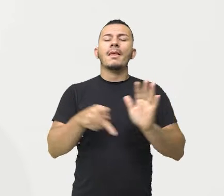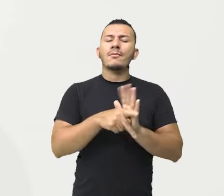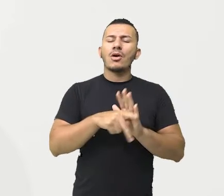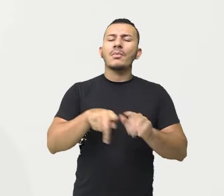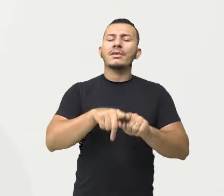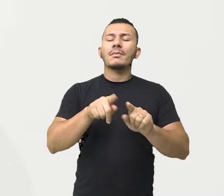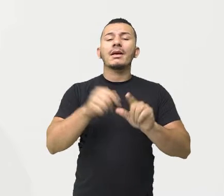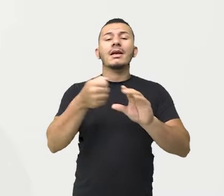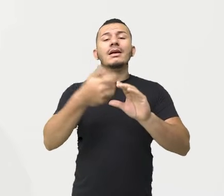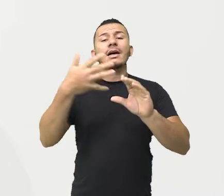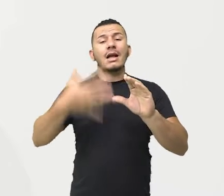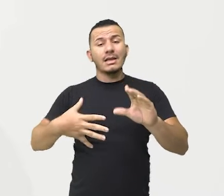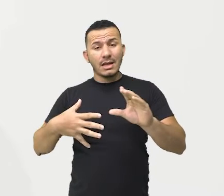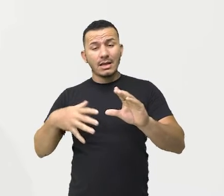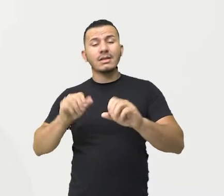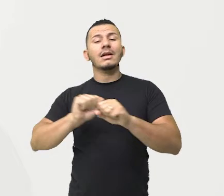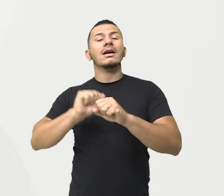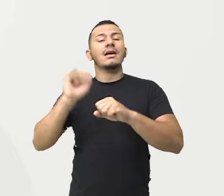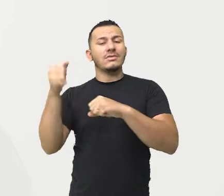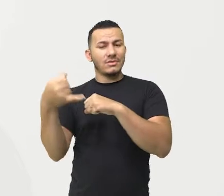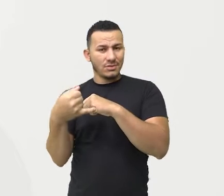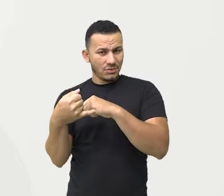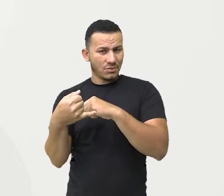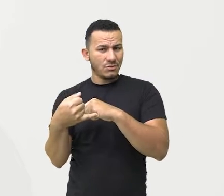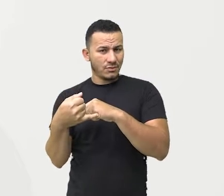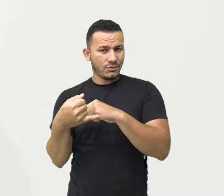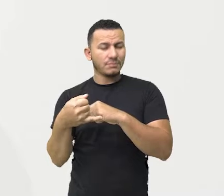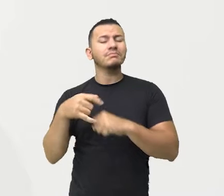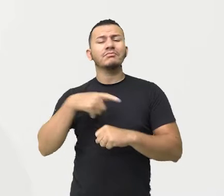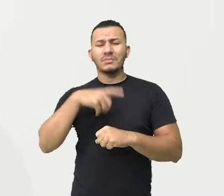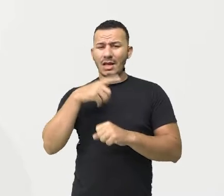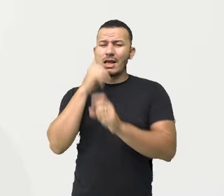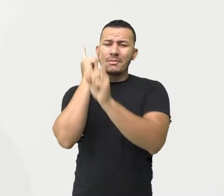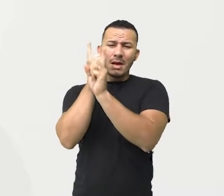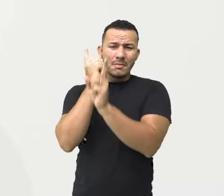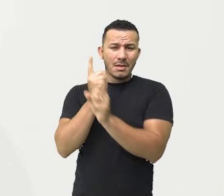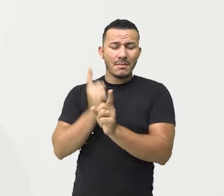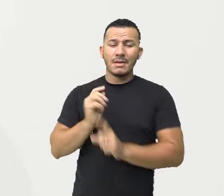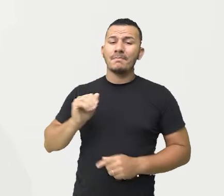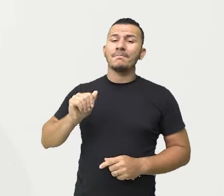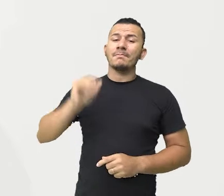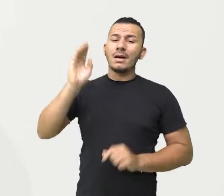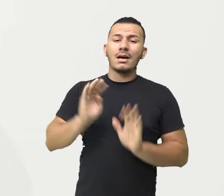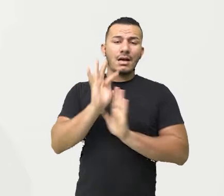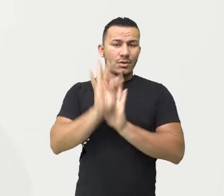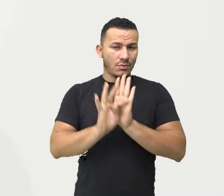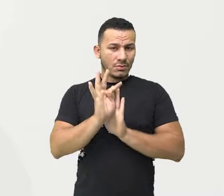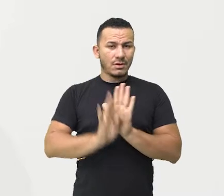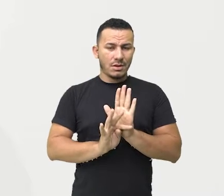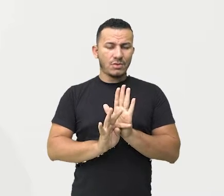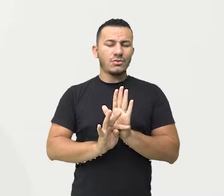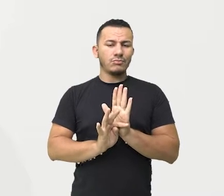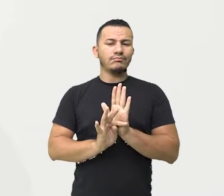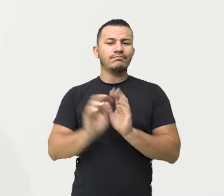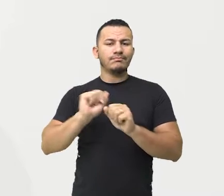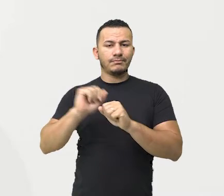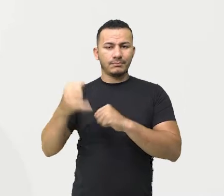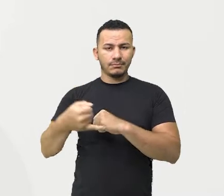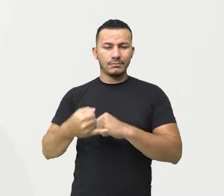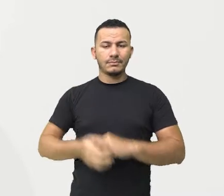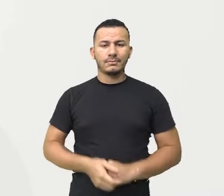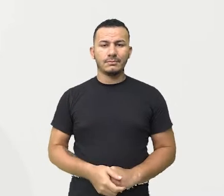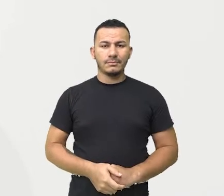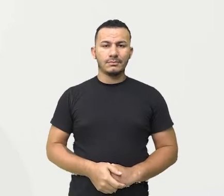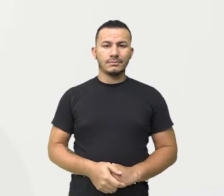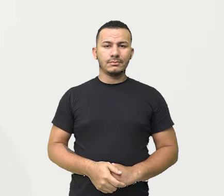dos seres, né? Os adjetivos. Nós encontramos muitos adjetivos, né, dentro de um texto